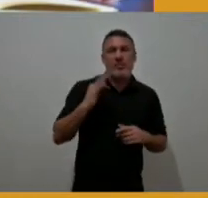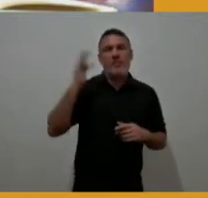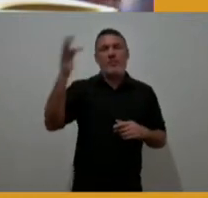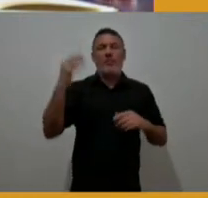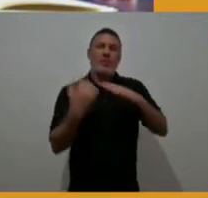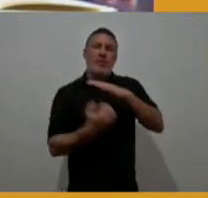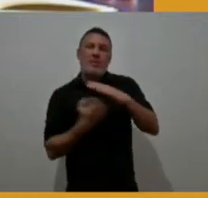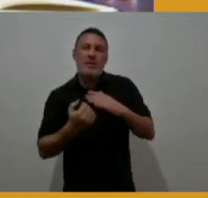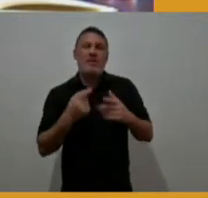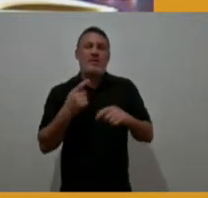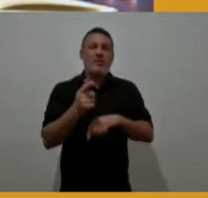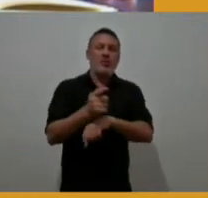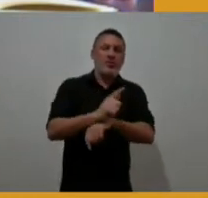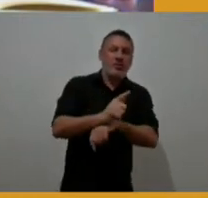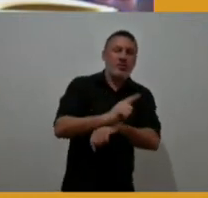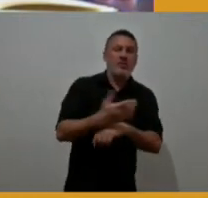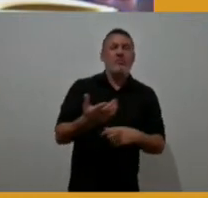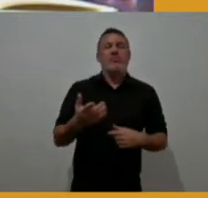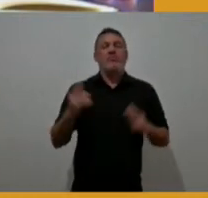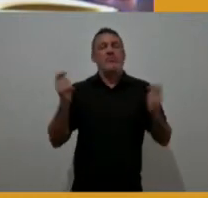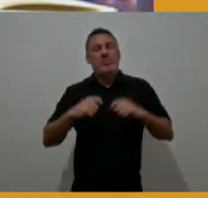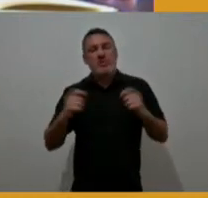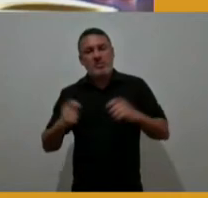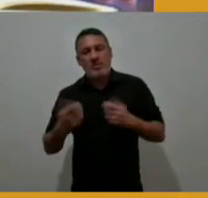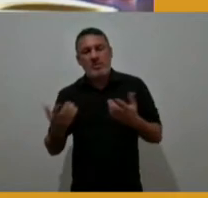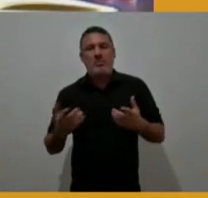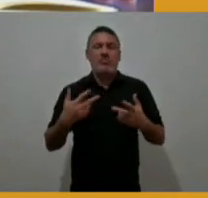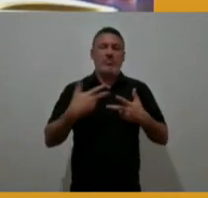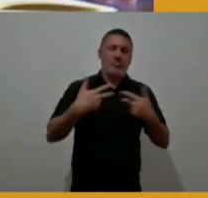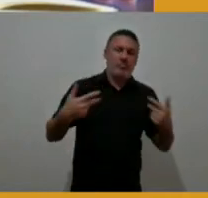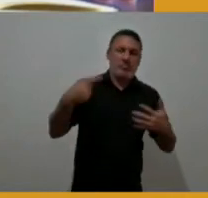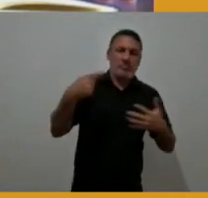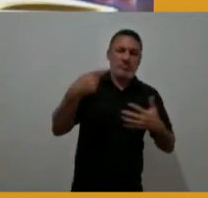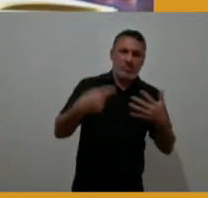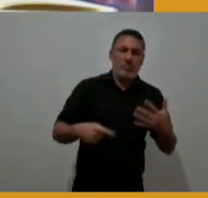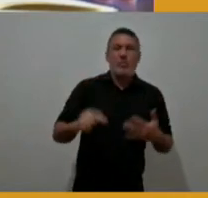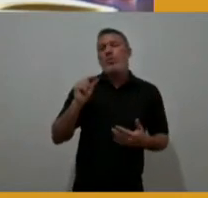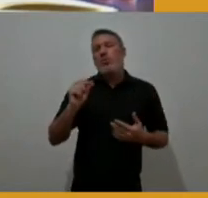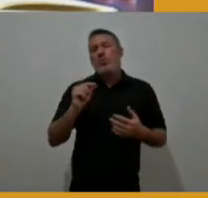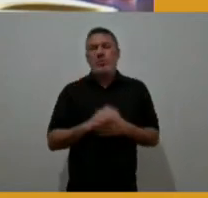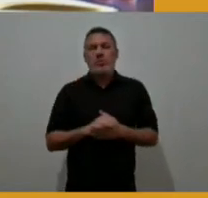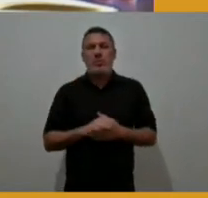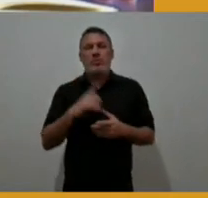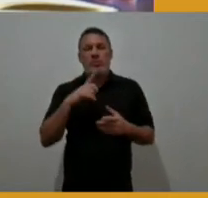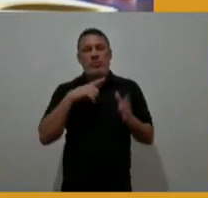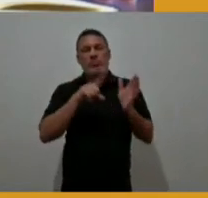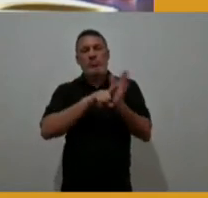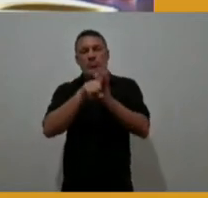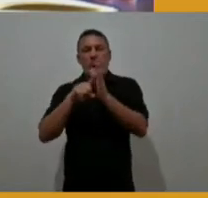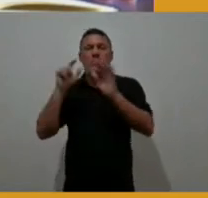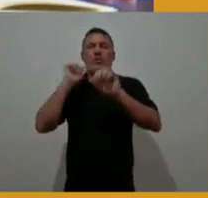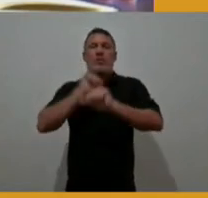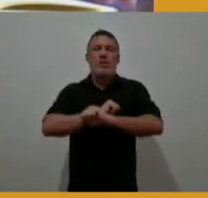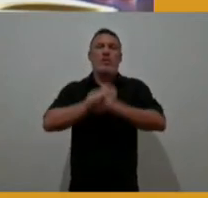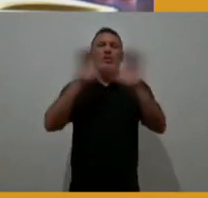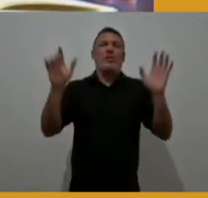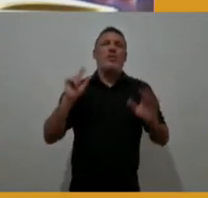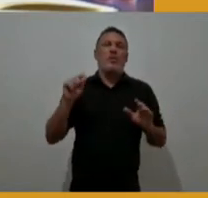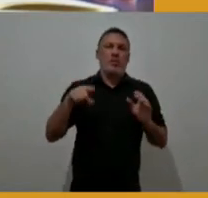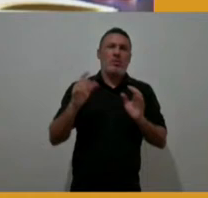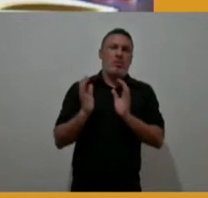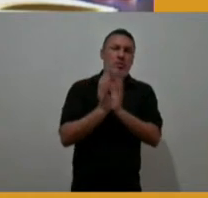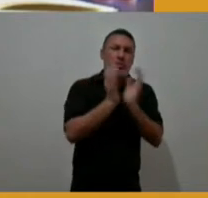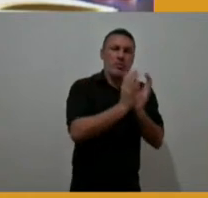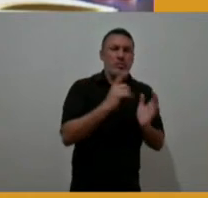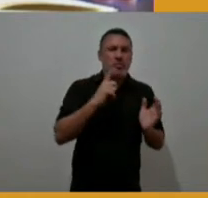e em termos de possibilidade de gestão de tudo isso. Ou seja, nós examinamos claramente o grupo tendente à análise do IPO